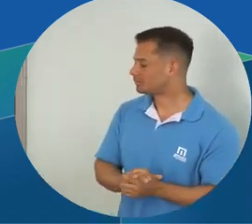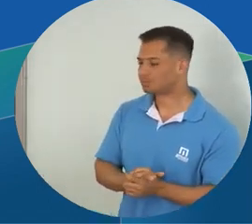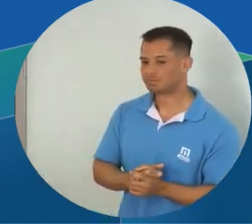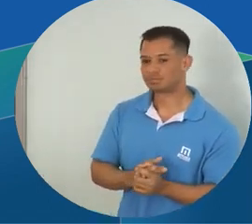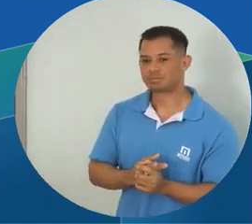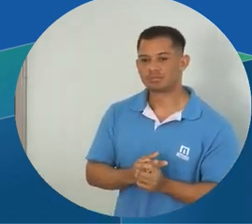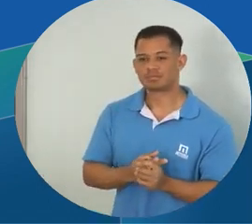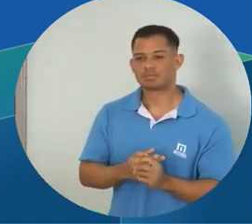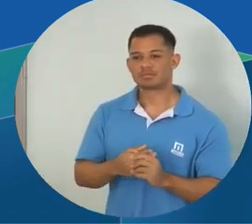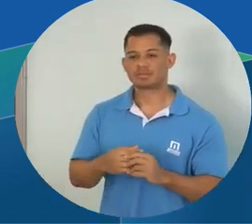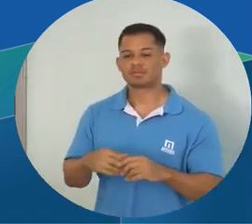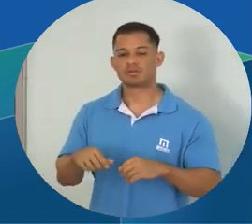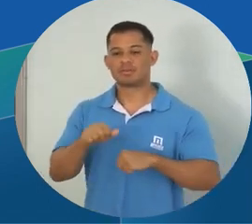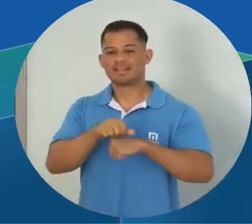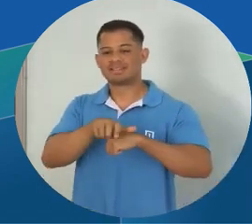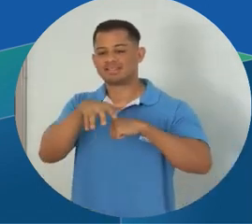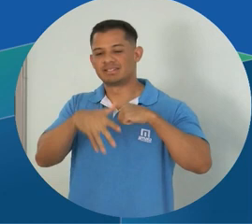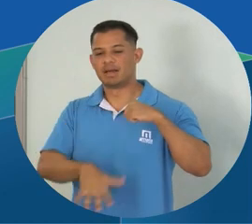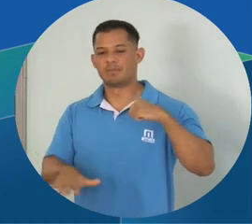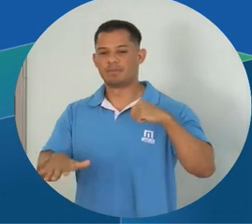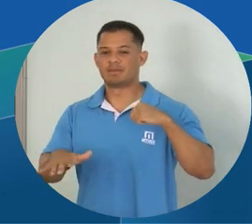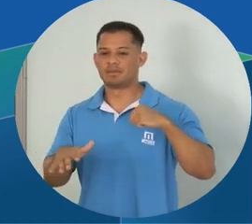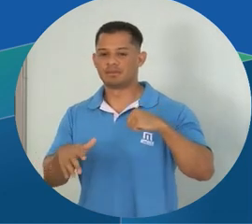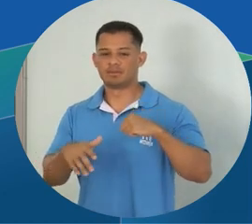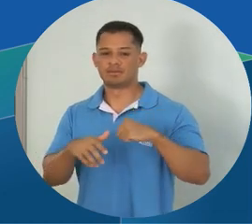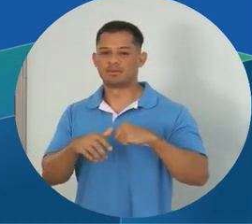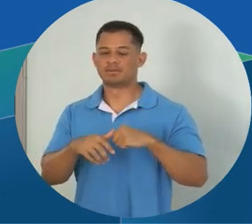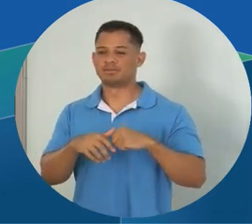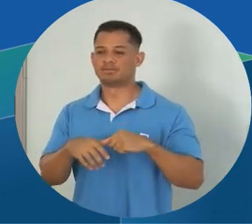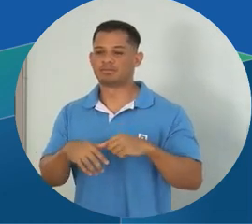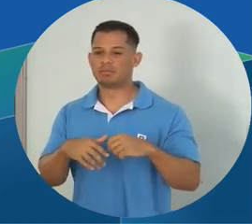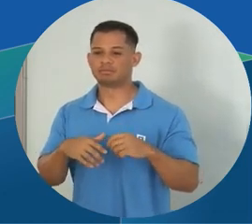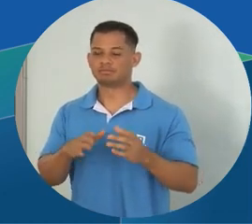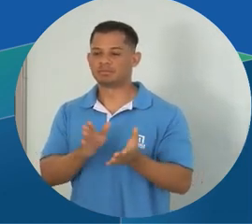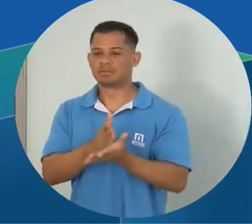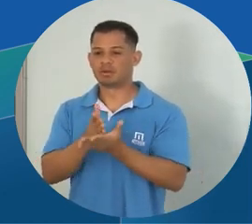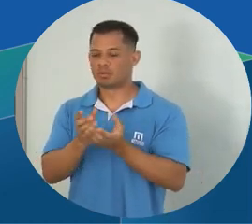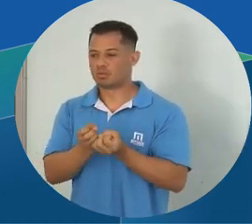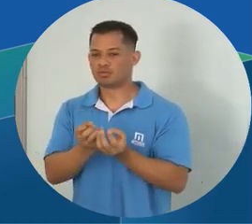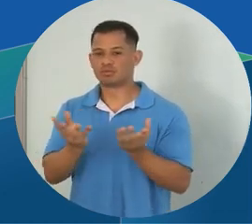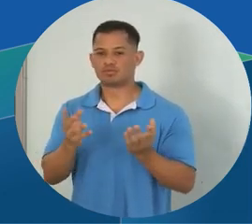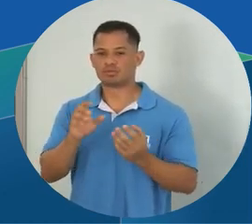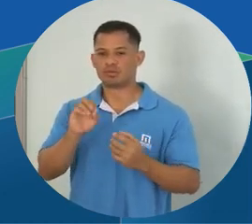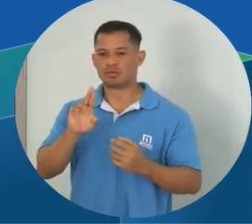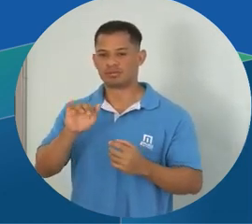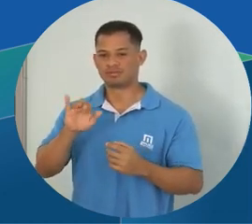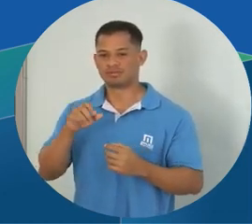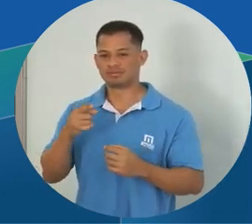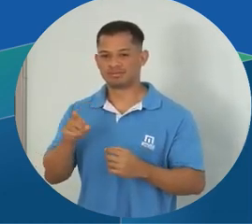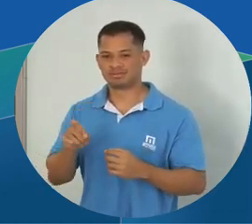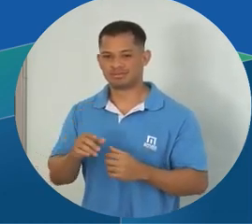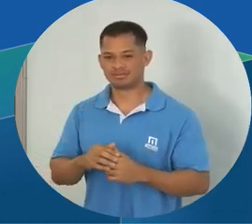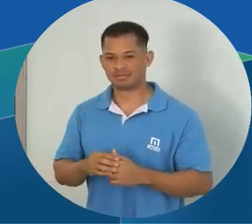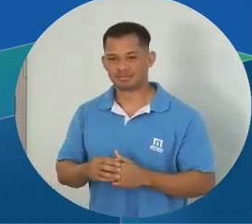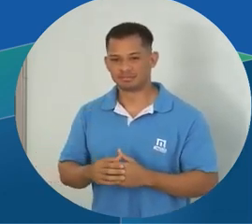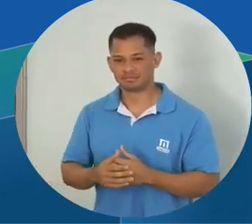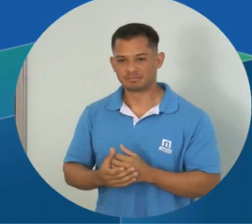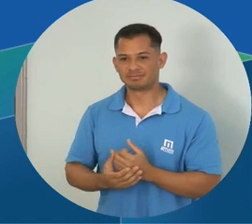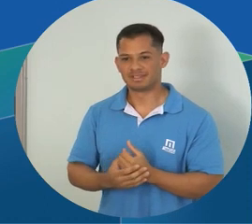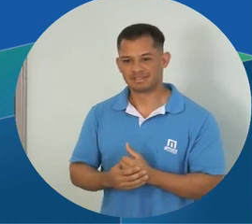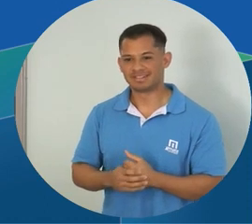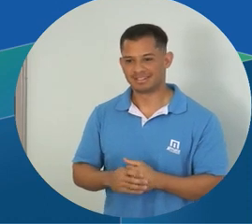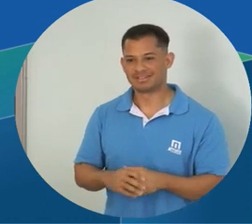de deslizamento de alguns órgãos internacionais. Aqui a gente tem USBA, que é